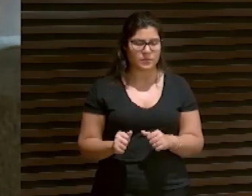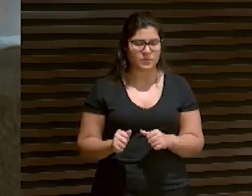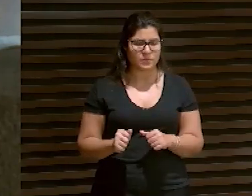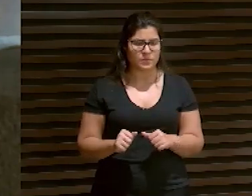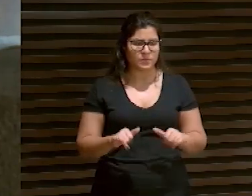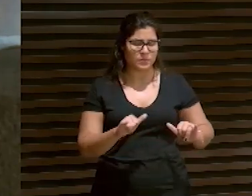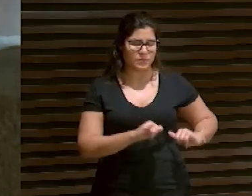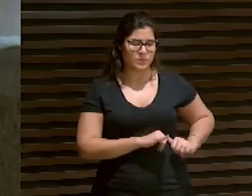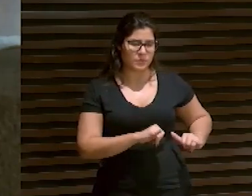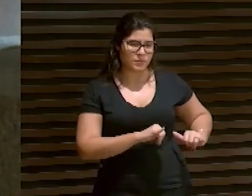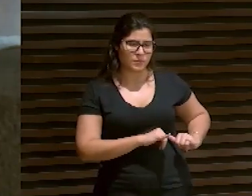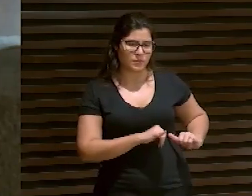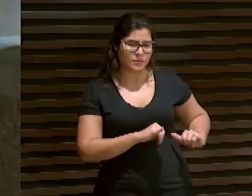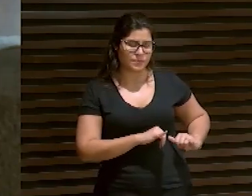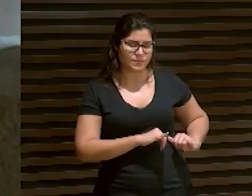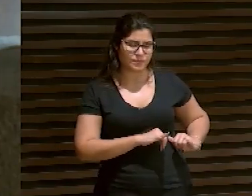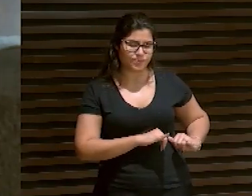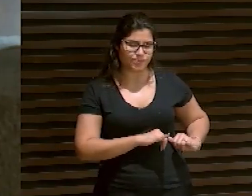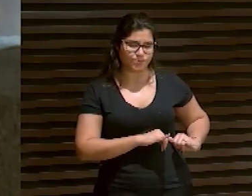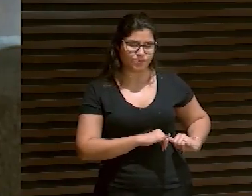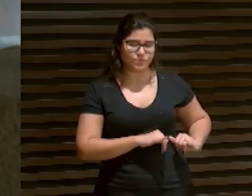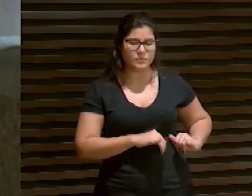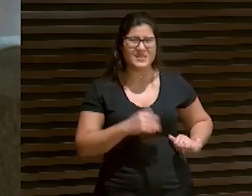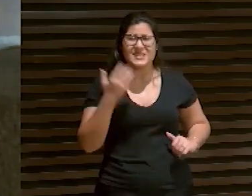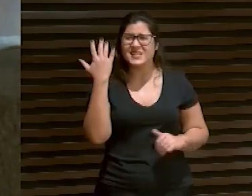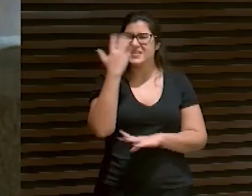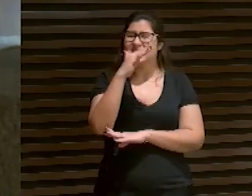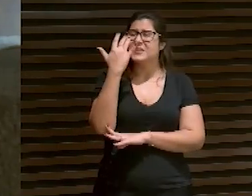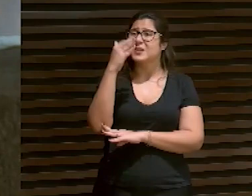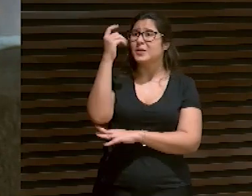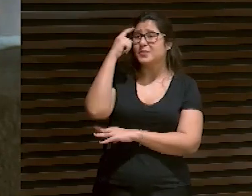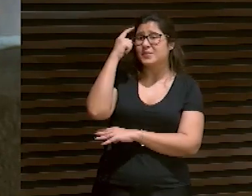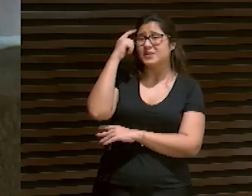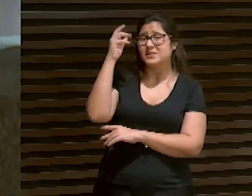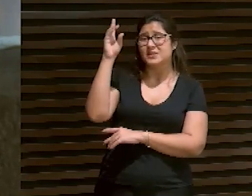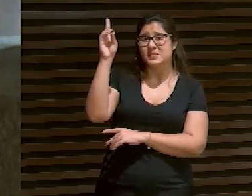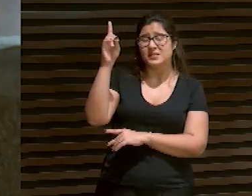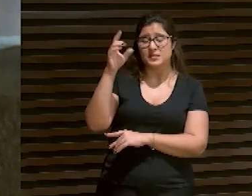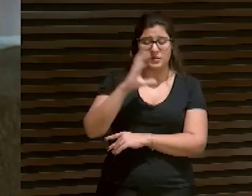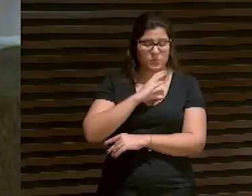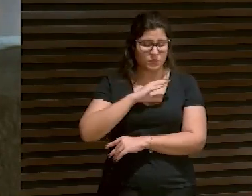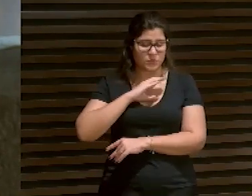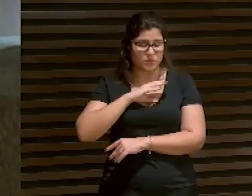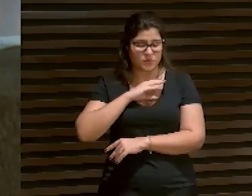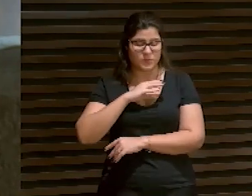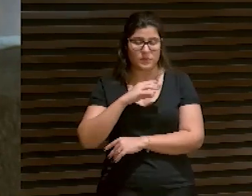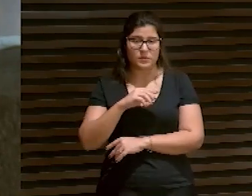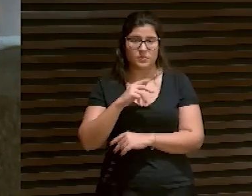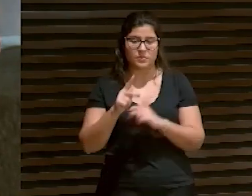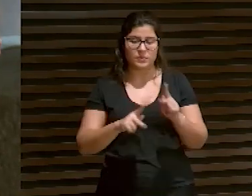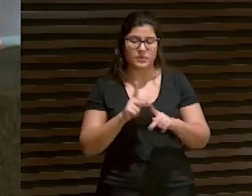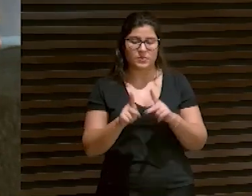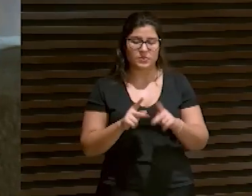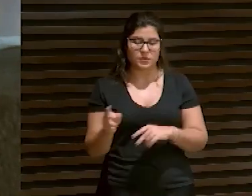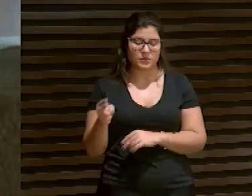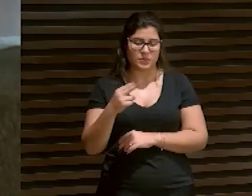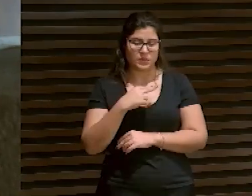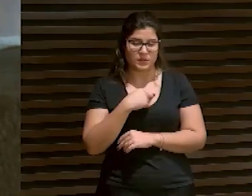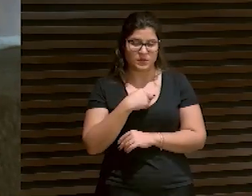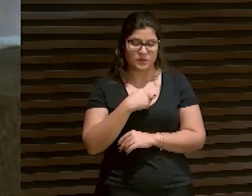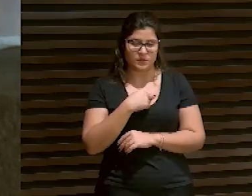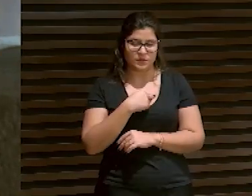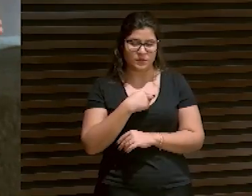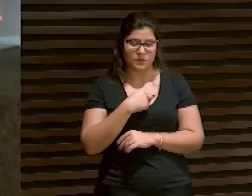conta da sua compaixão. E é lindo pensarmos que Deus teve compaixão deles e tem compaixão de nós, porque Deus não precisa de